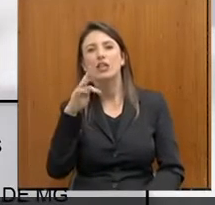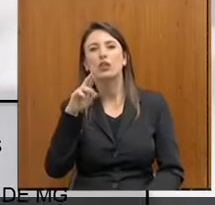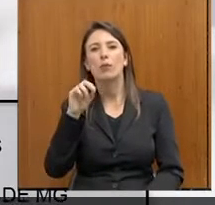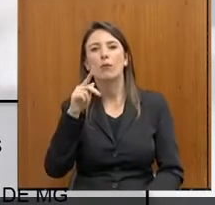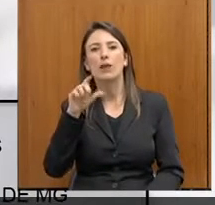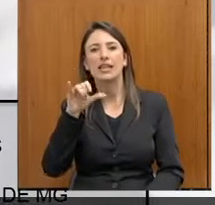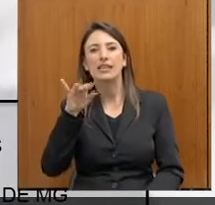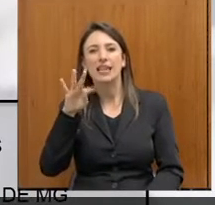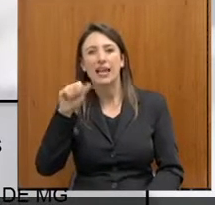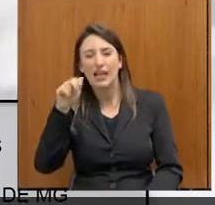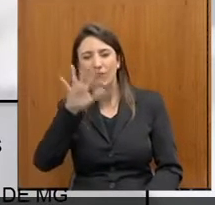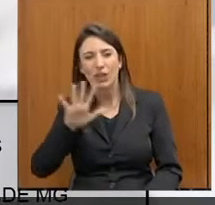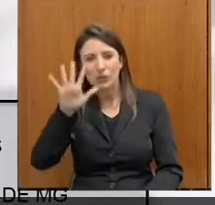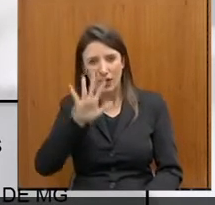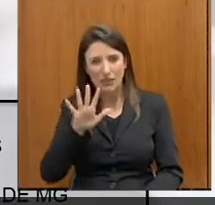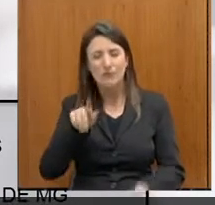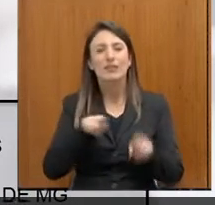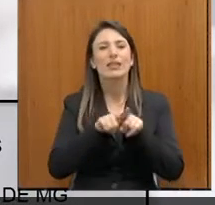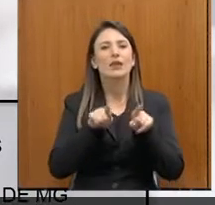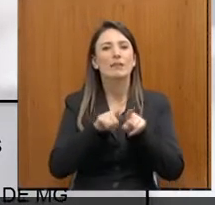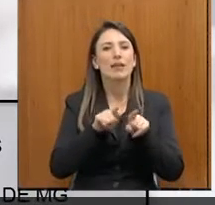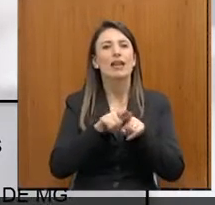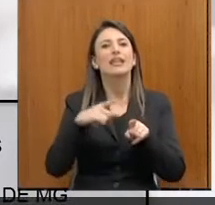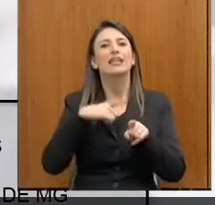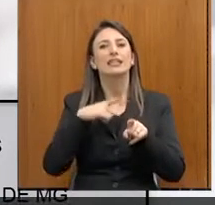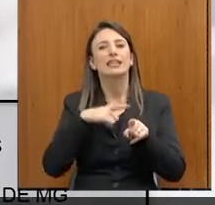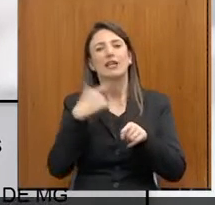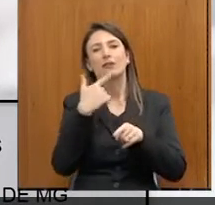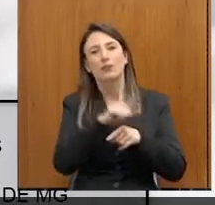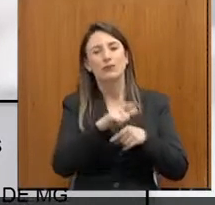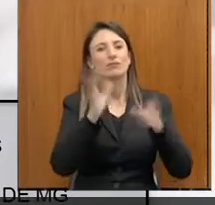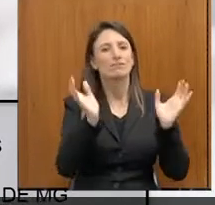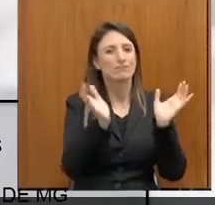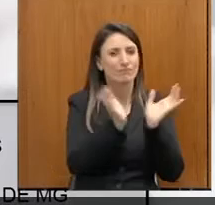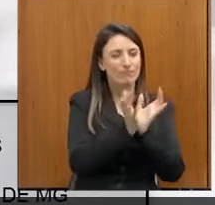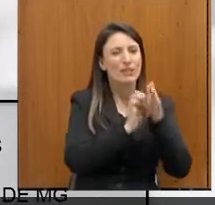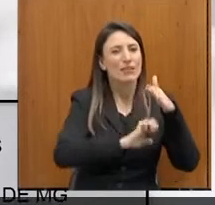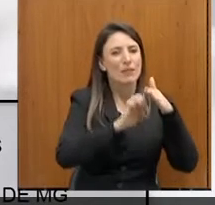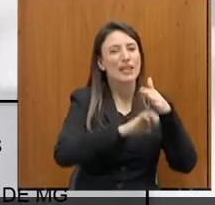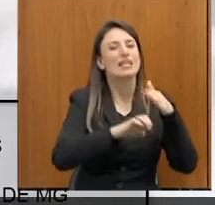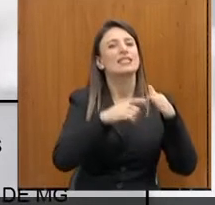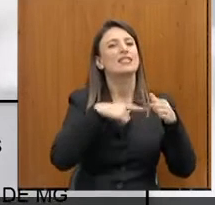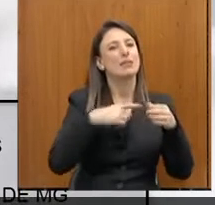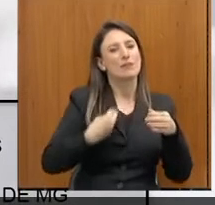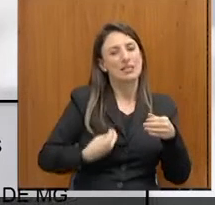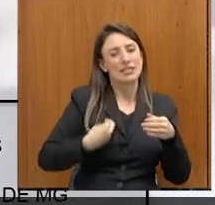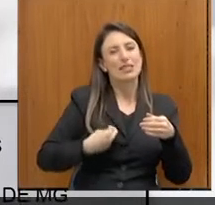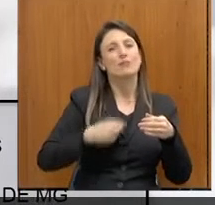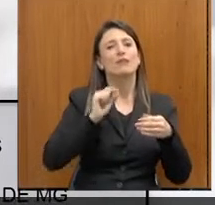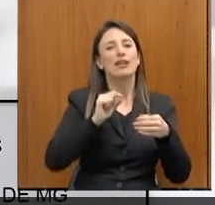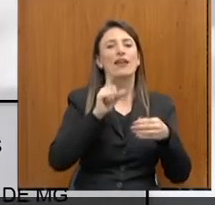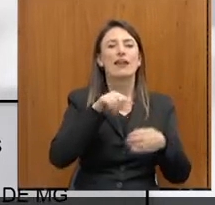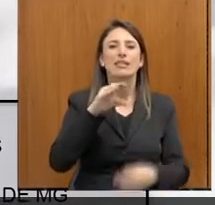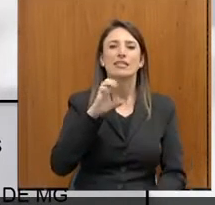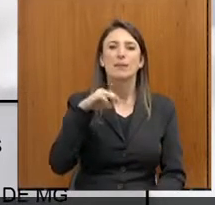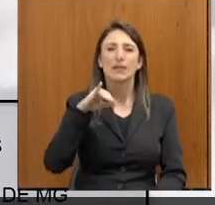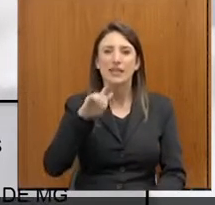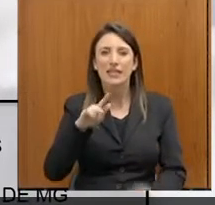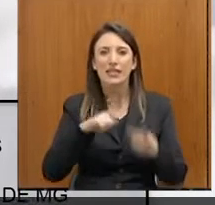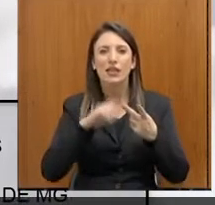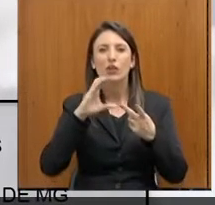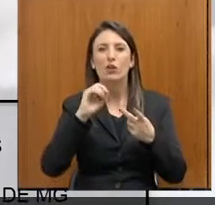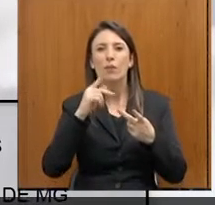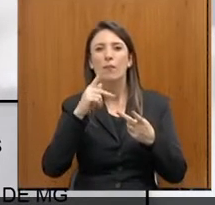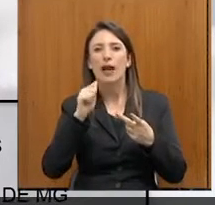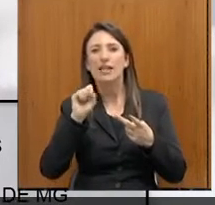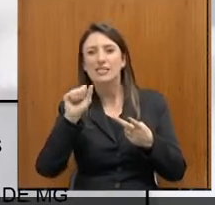que executa a maior parte das ações do INMETRO em Minas Gerais a Cemig a COPASA a gasmig